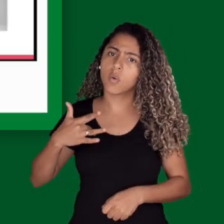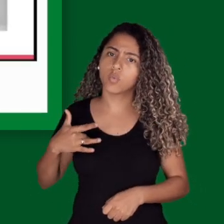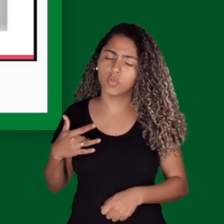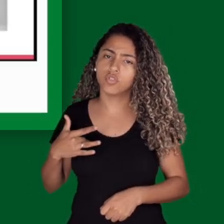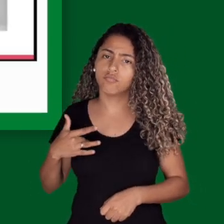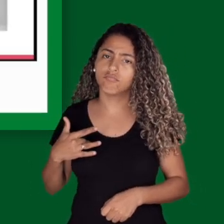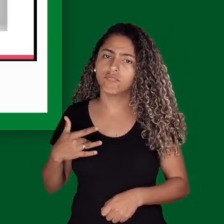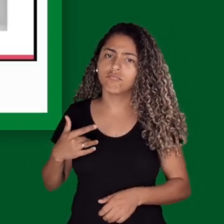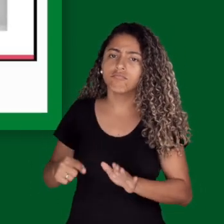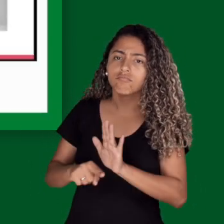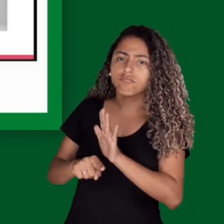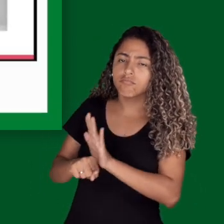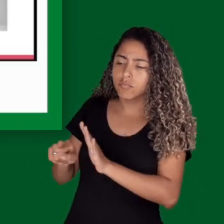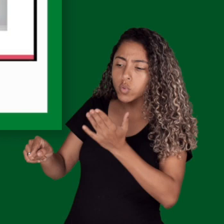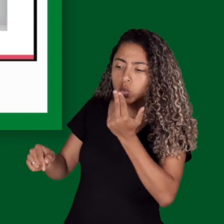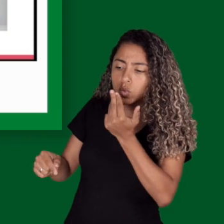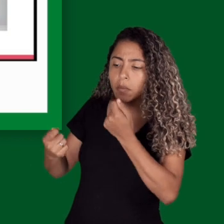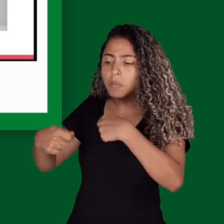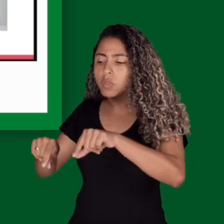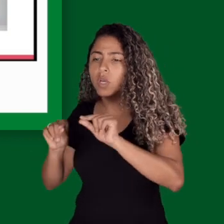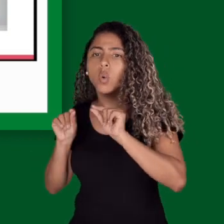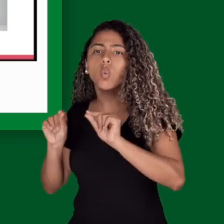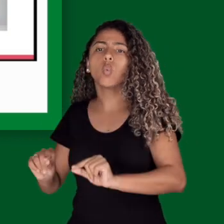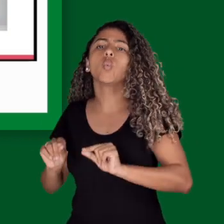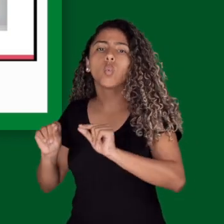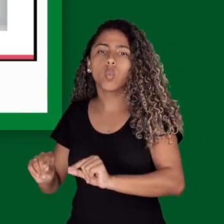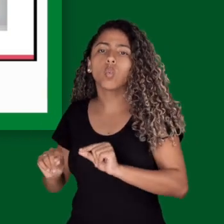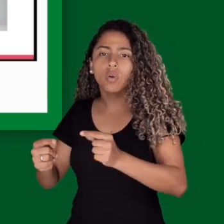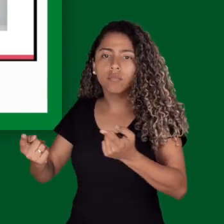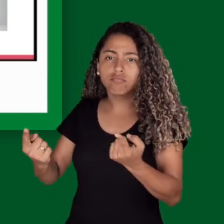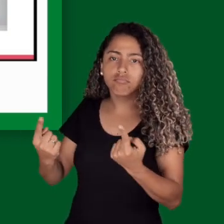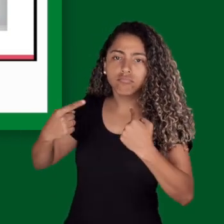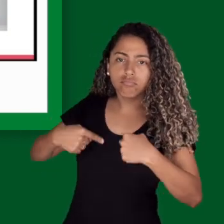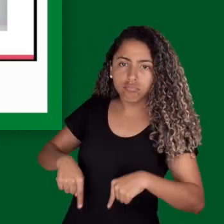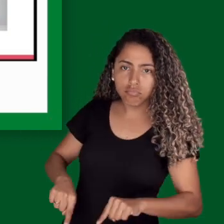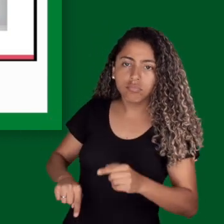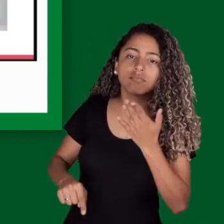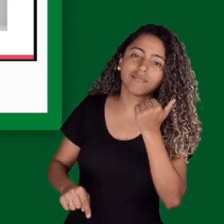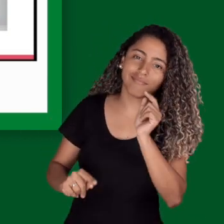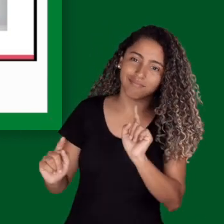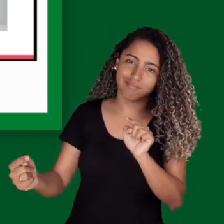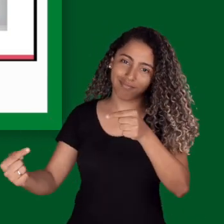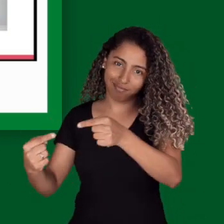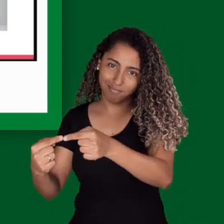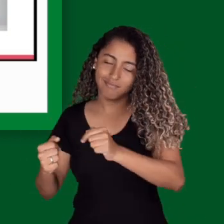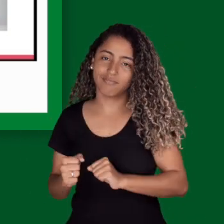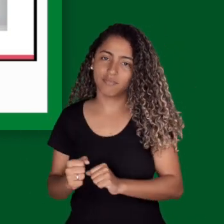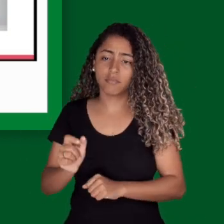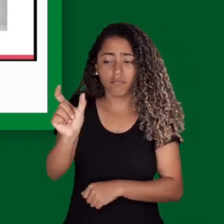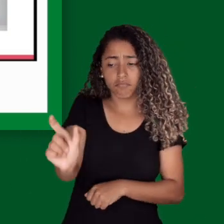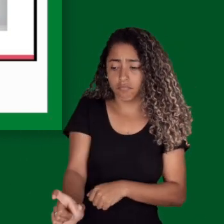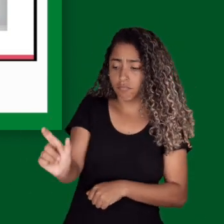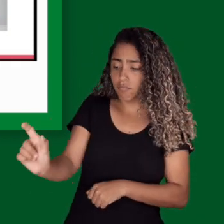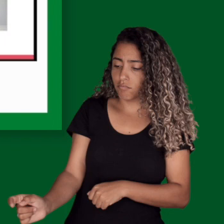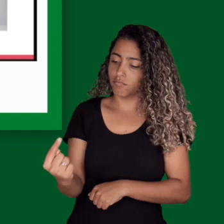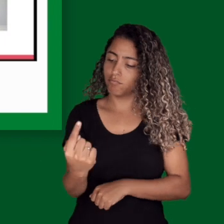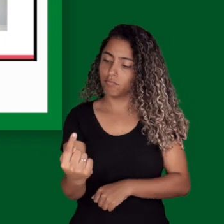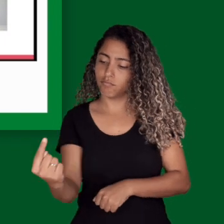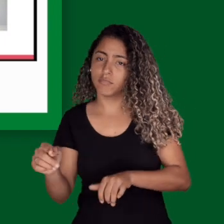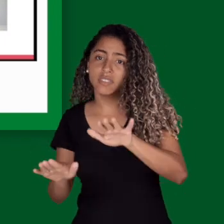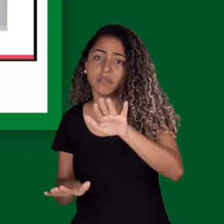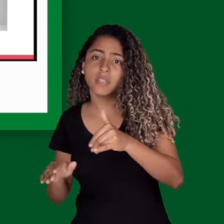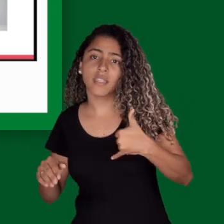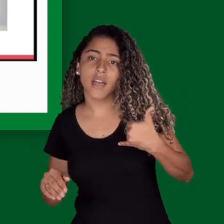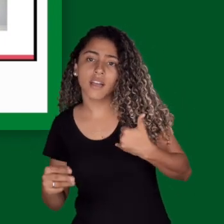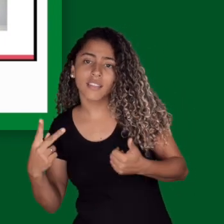alimentação saudável, que nada mais é uma alimentação que atenda às suas necessidades nutricionais, e essas necessidades são individuais,